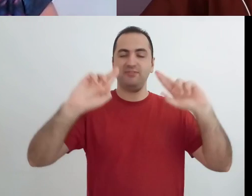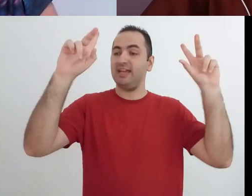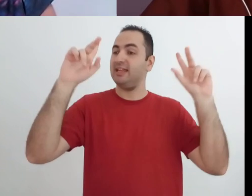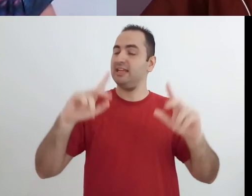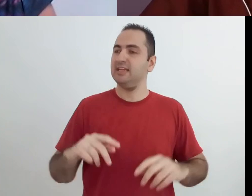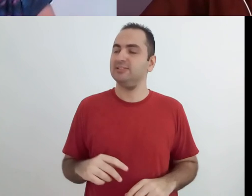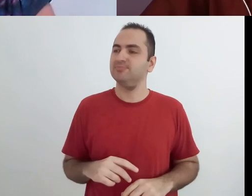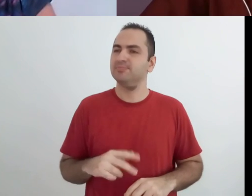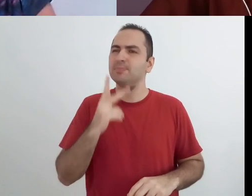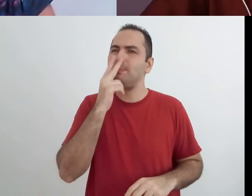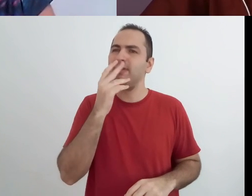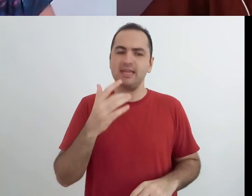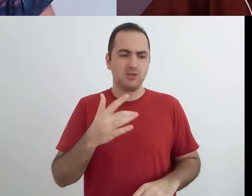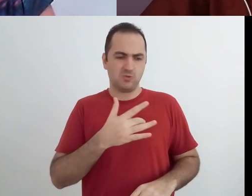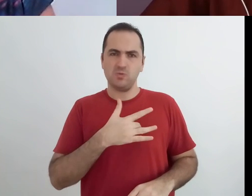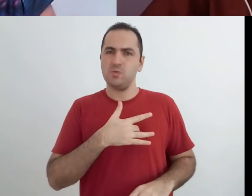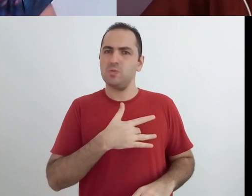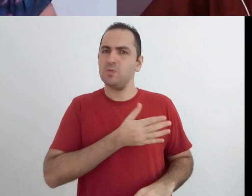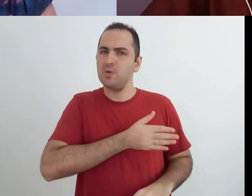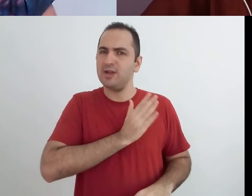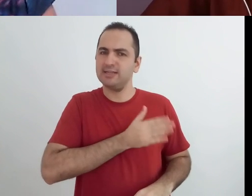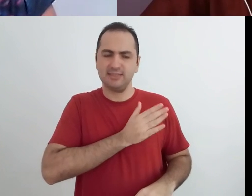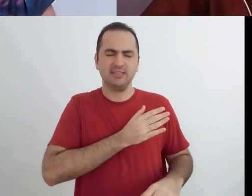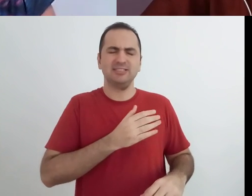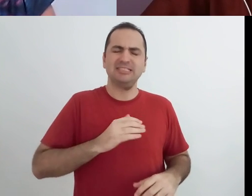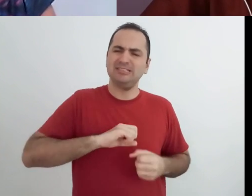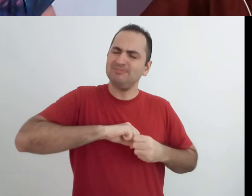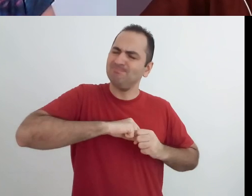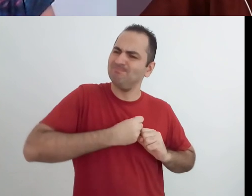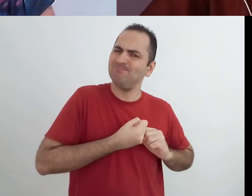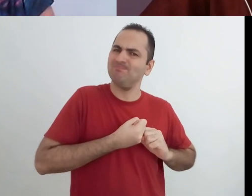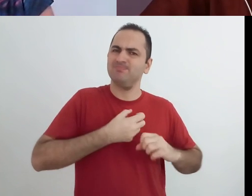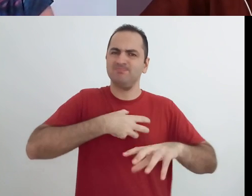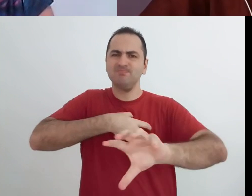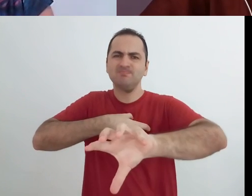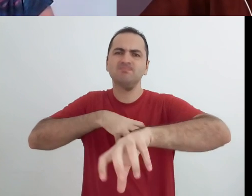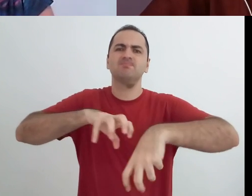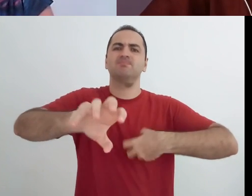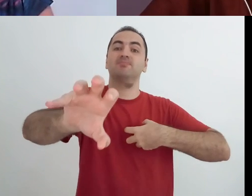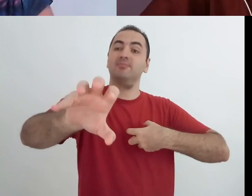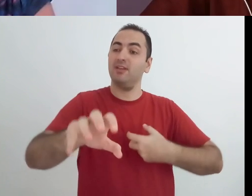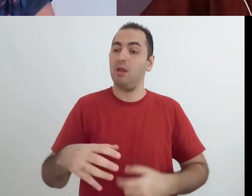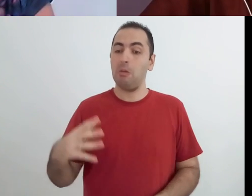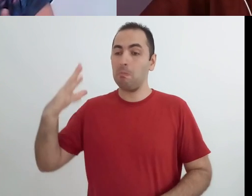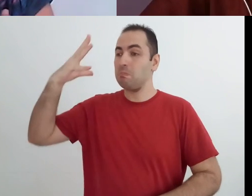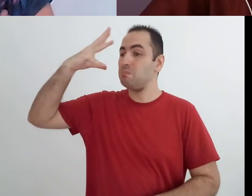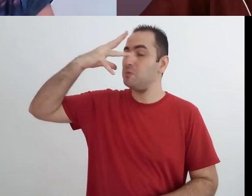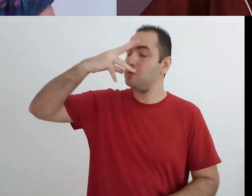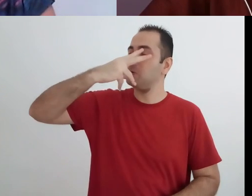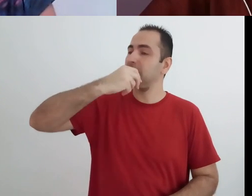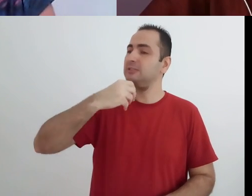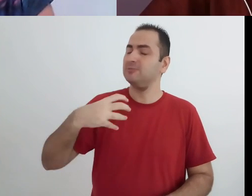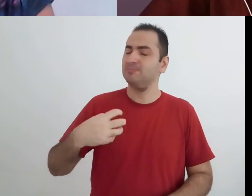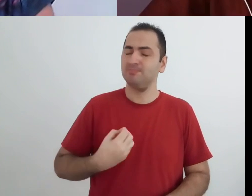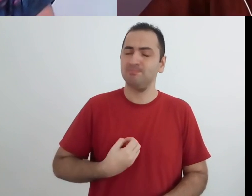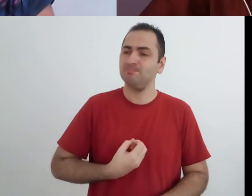né? A minha dor no seu coração. Então, esse sinal foi um dos sinais que eu achei mais bonito e me fez